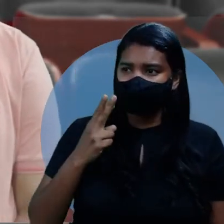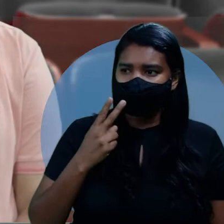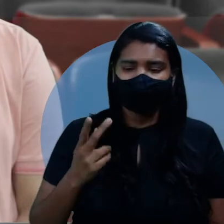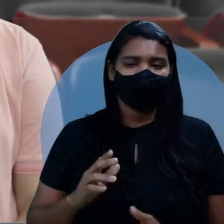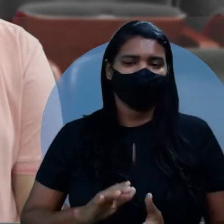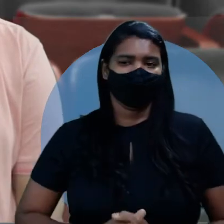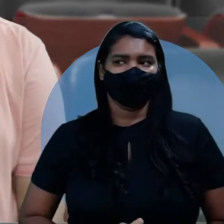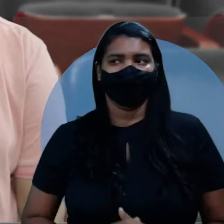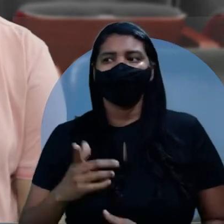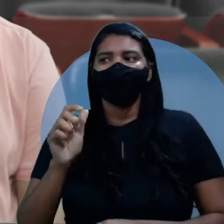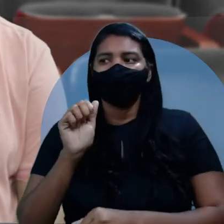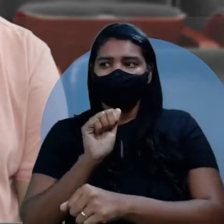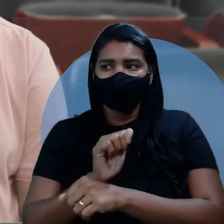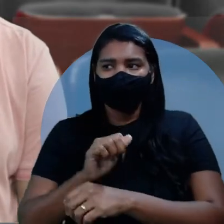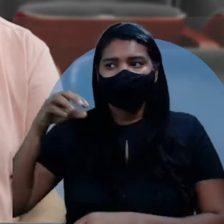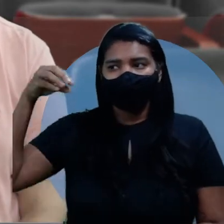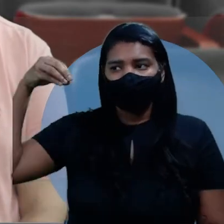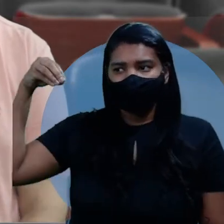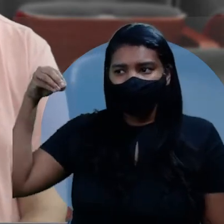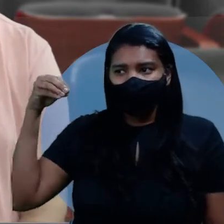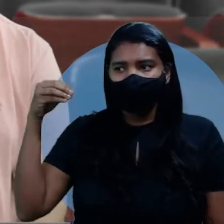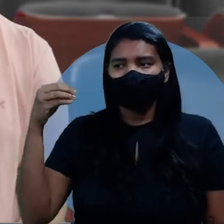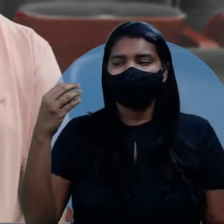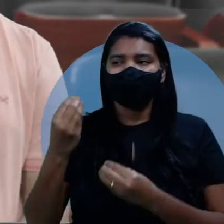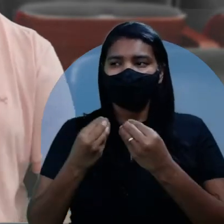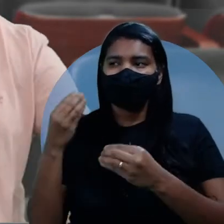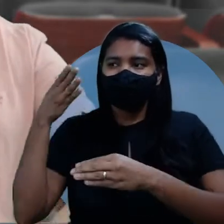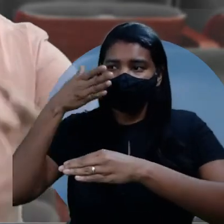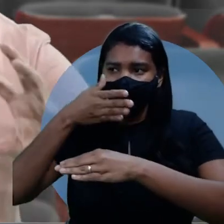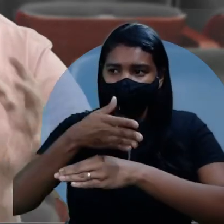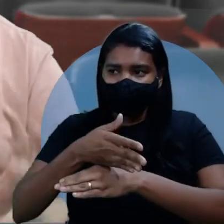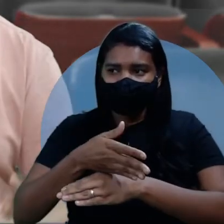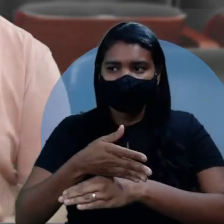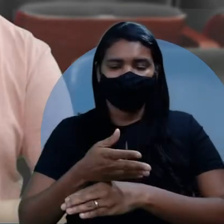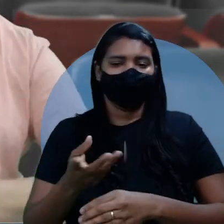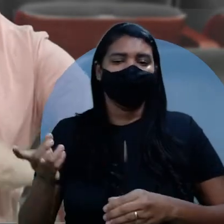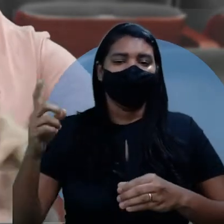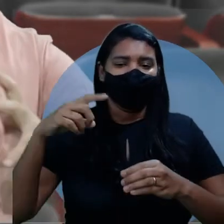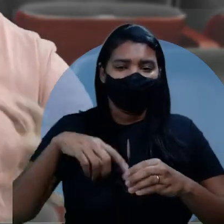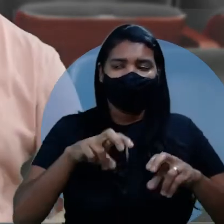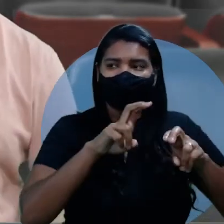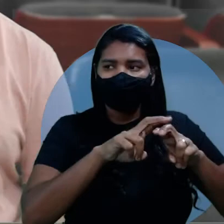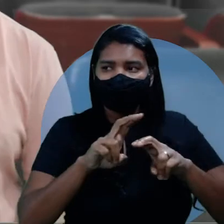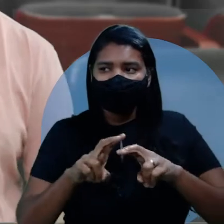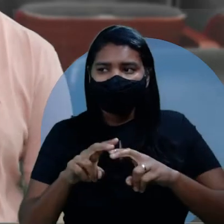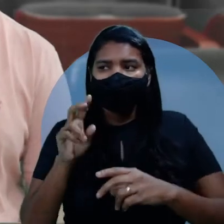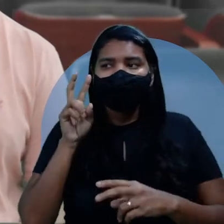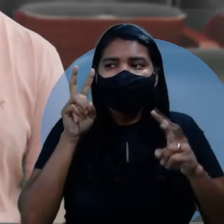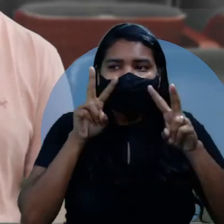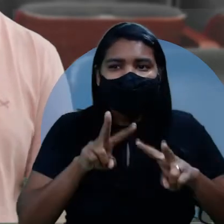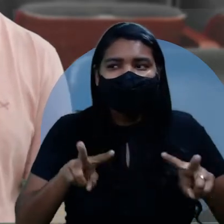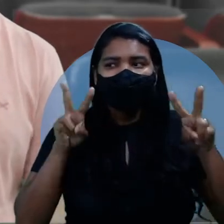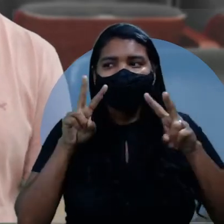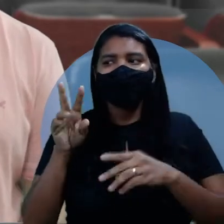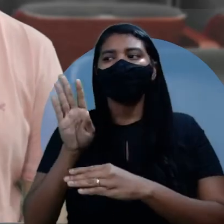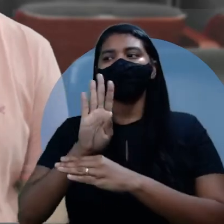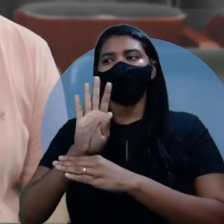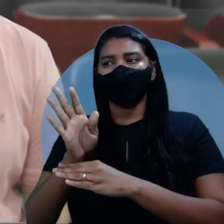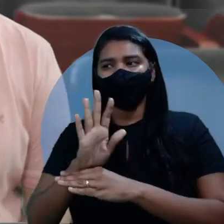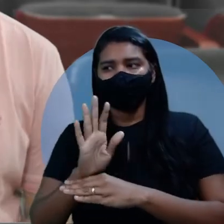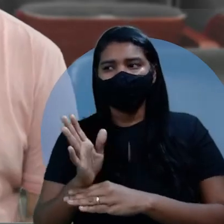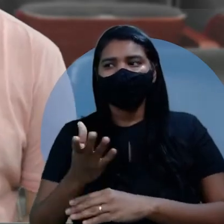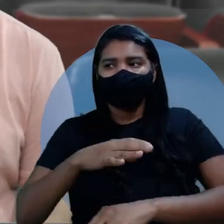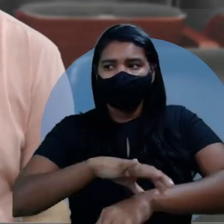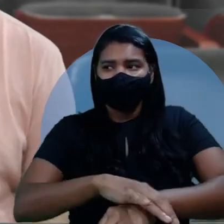uma cigarra e as pessoas voltavam para assistir ao filme. Era algo bem metódico, bem elitista, todo mundo de